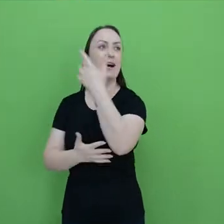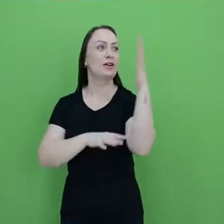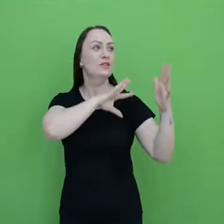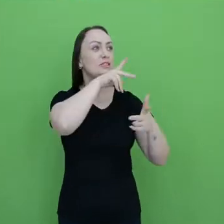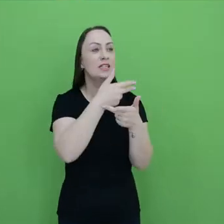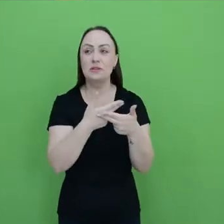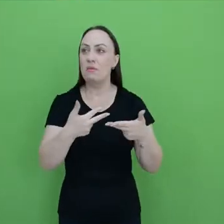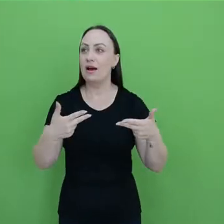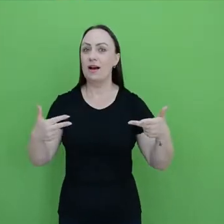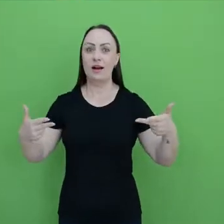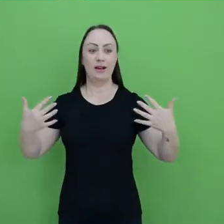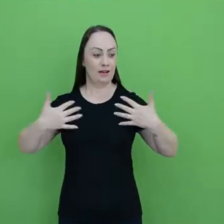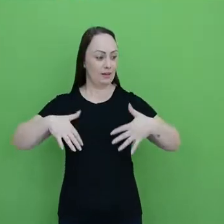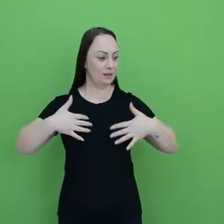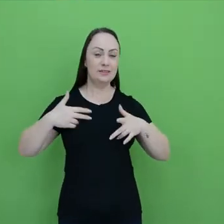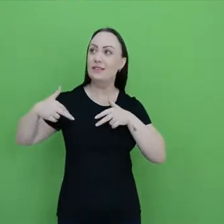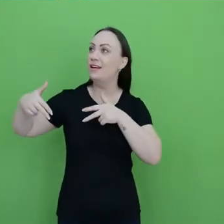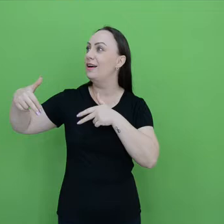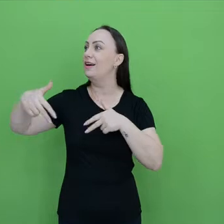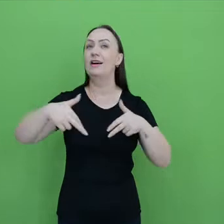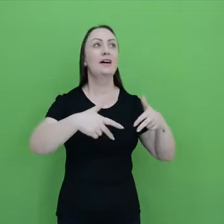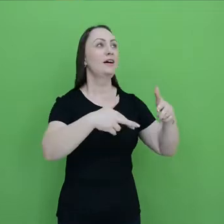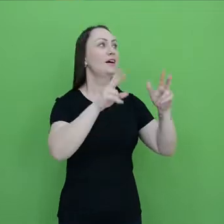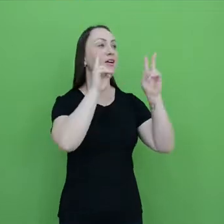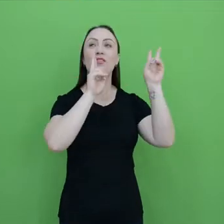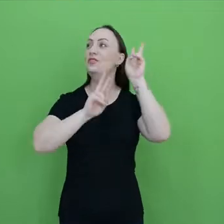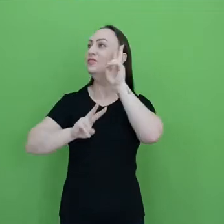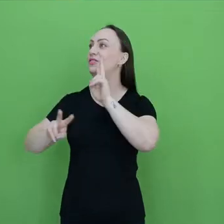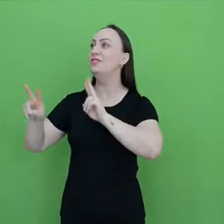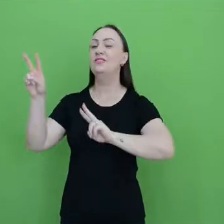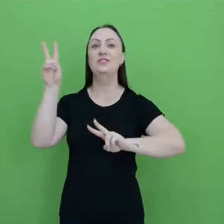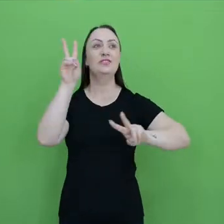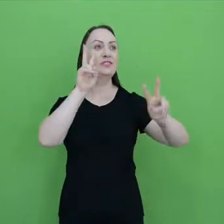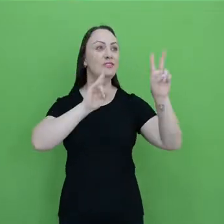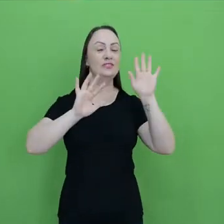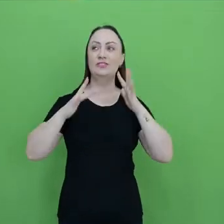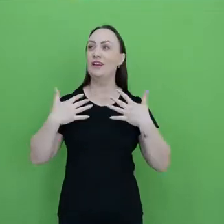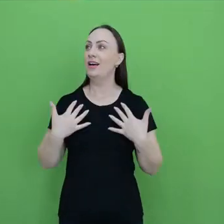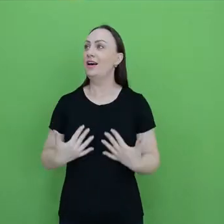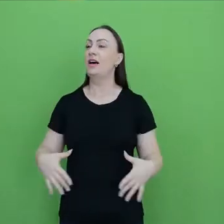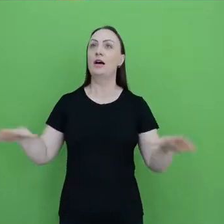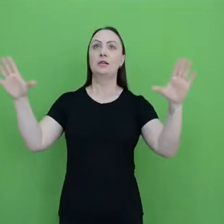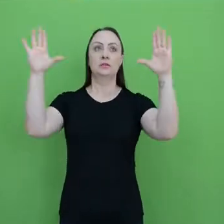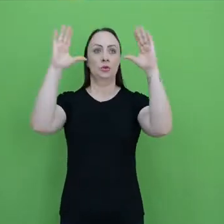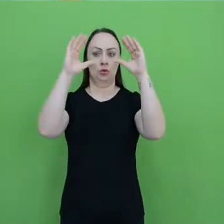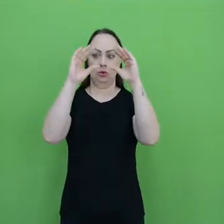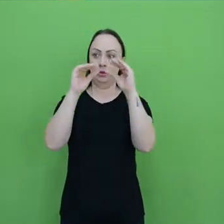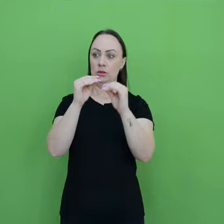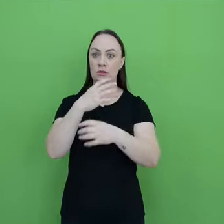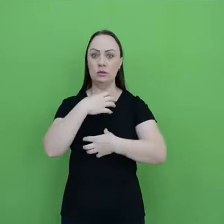os animais. Ele ficou caminhando e vendo aquilo tudo. Quando a noite caiu,